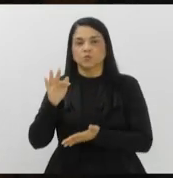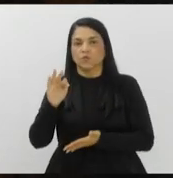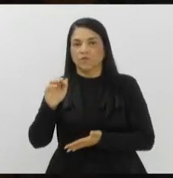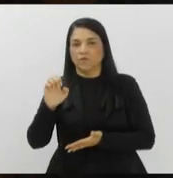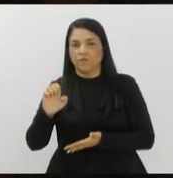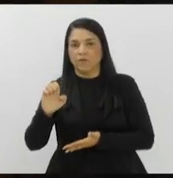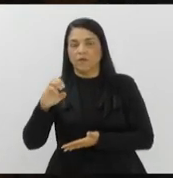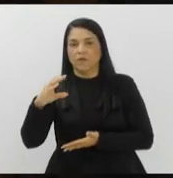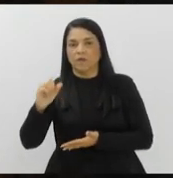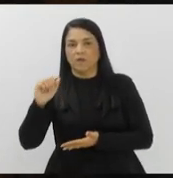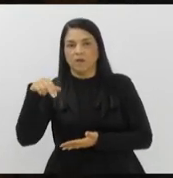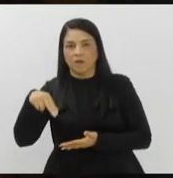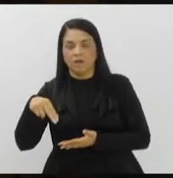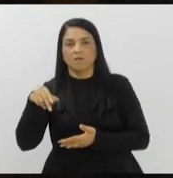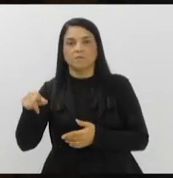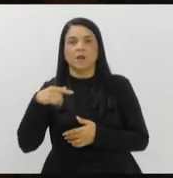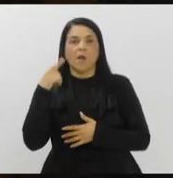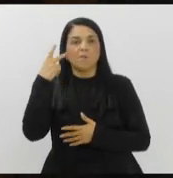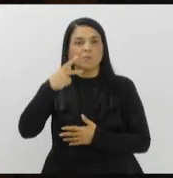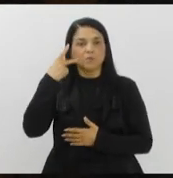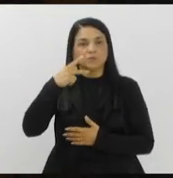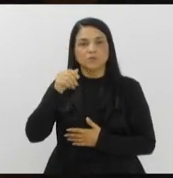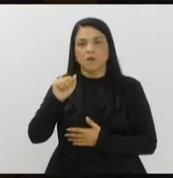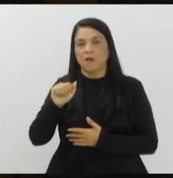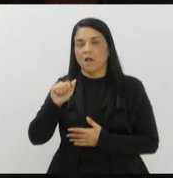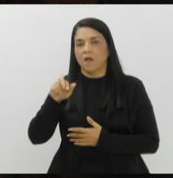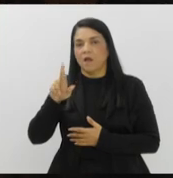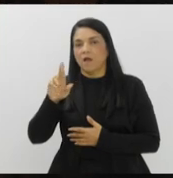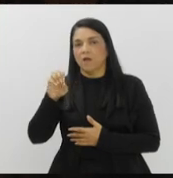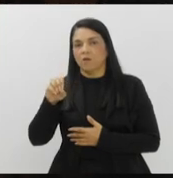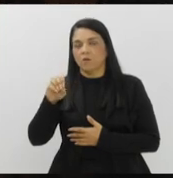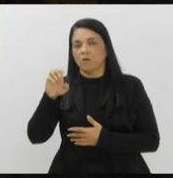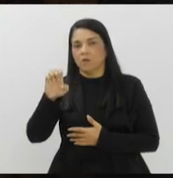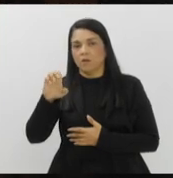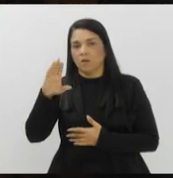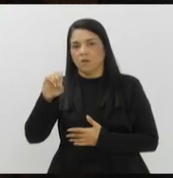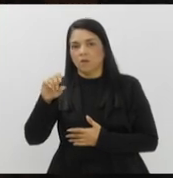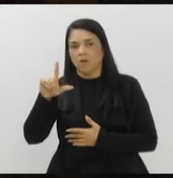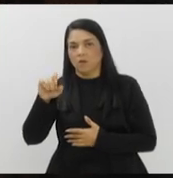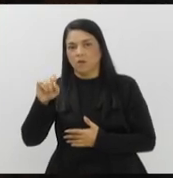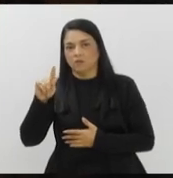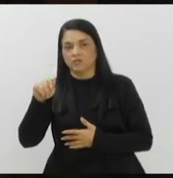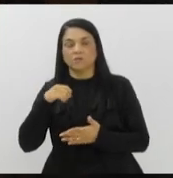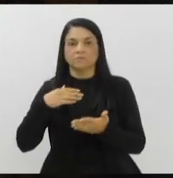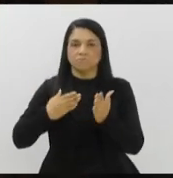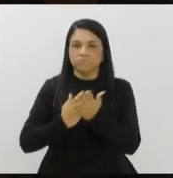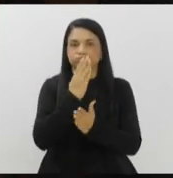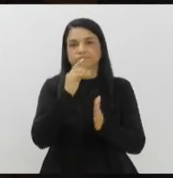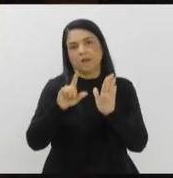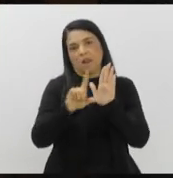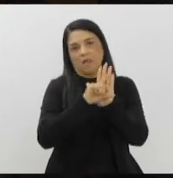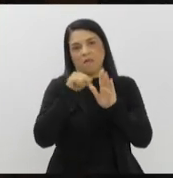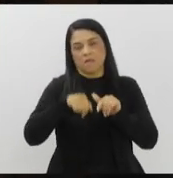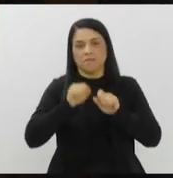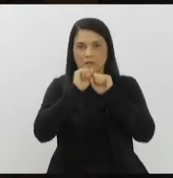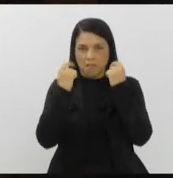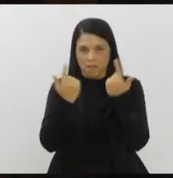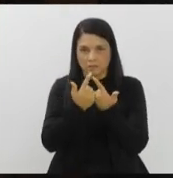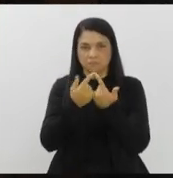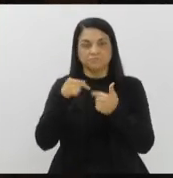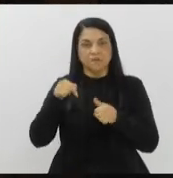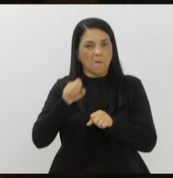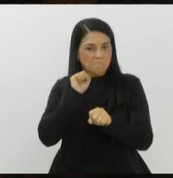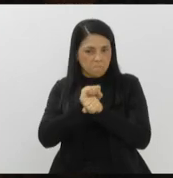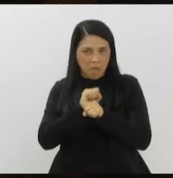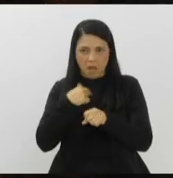para a política agroecológica, conforme leis que a gente aprovou aqui nessa casa. Queria, então, concluir destacando que a gente não está parado, a gente